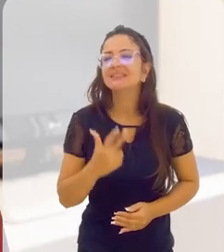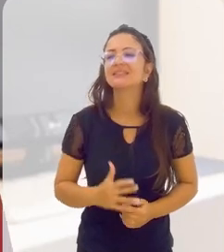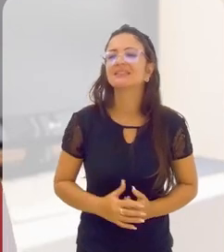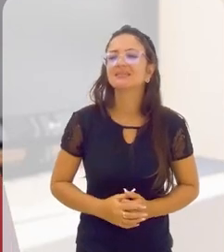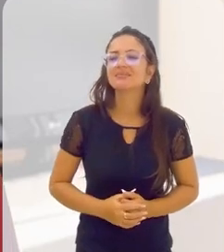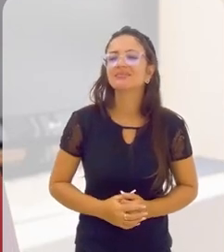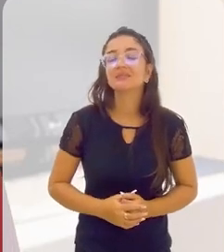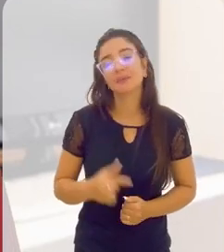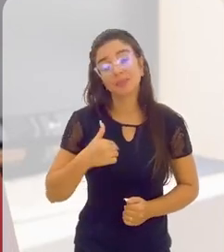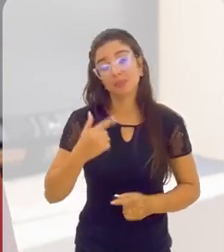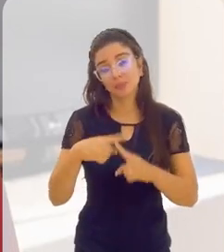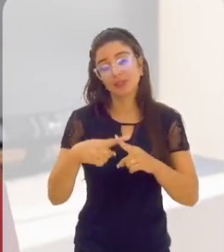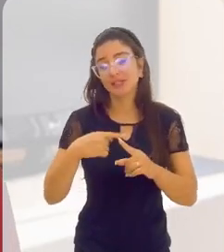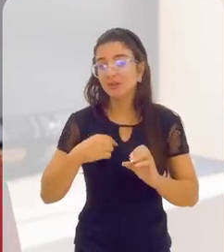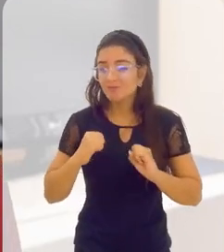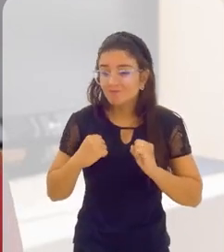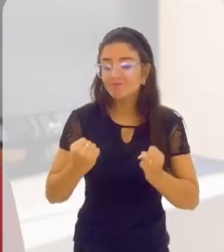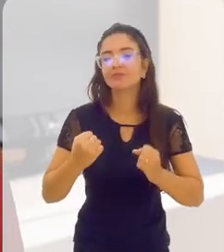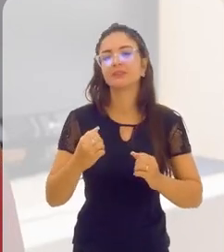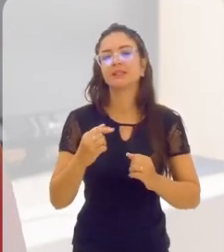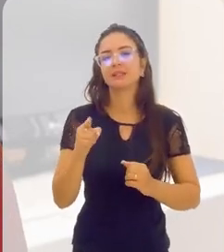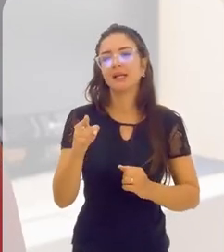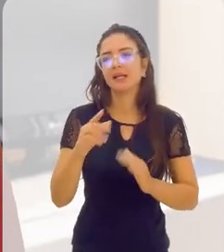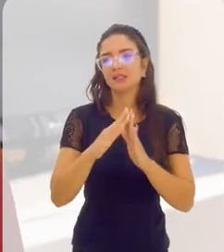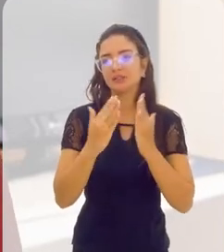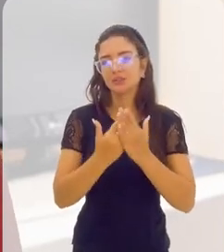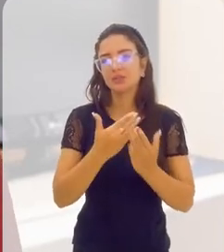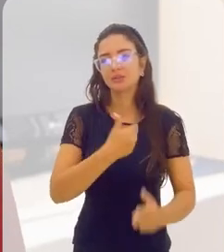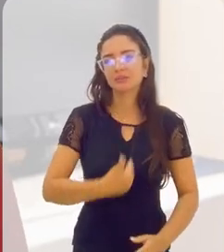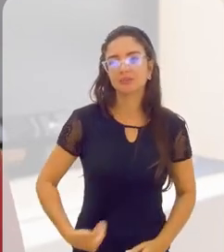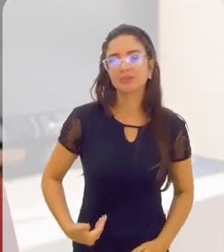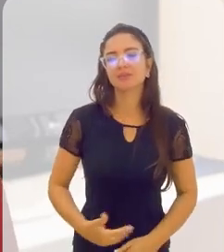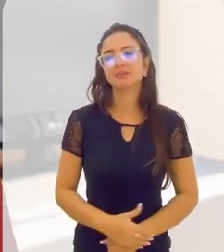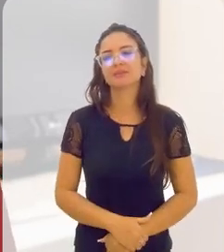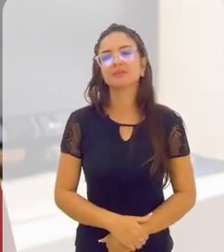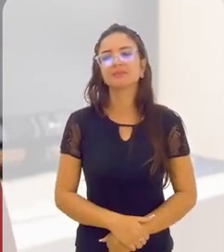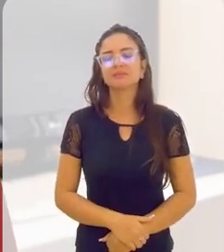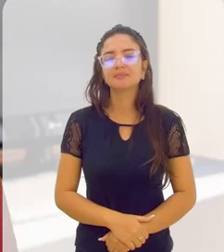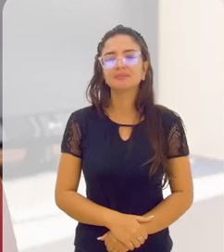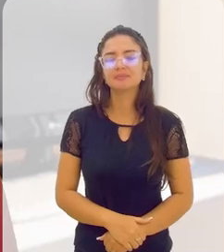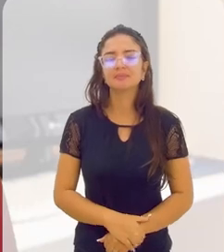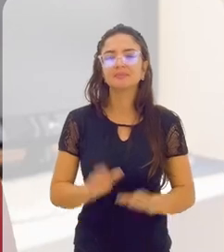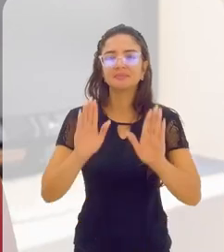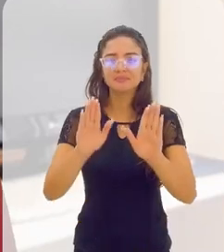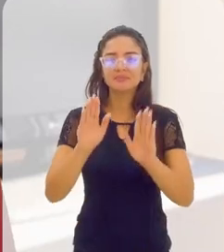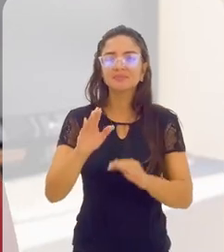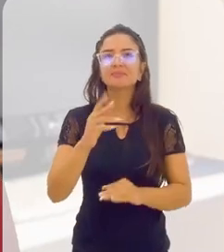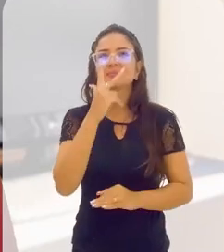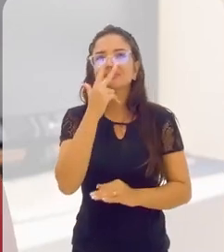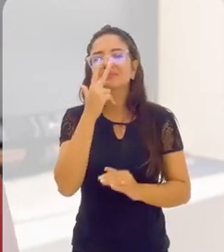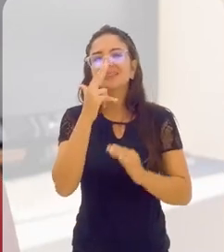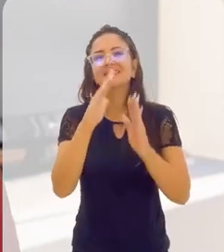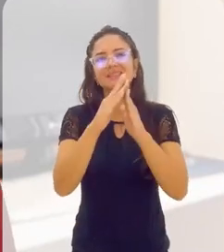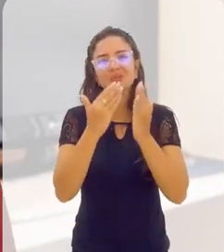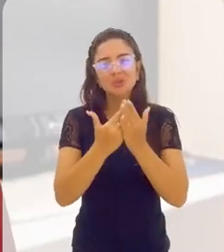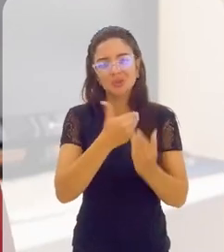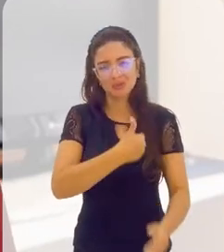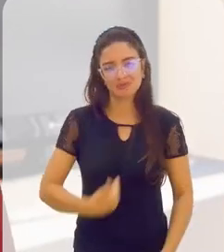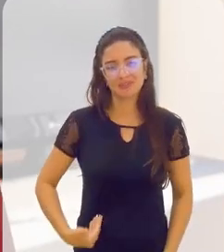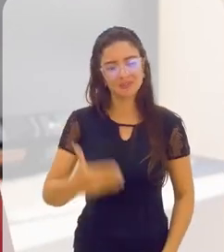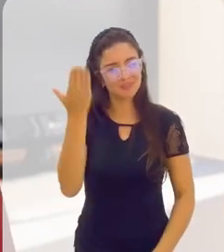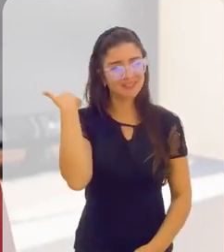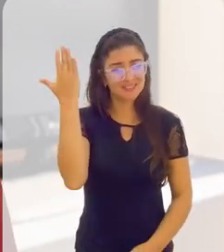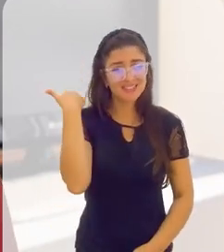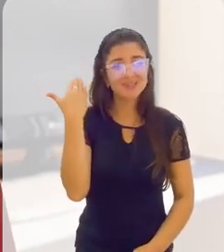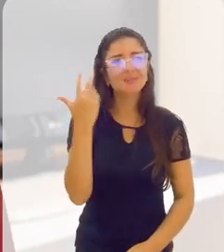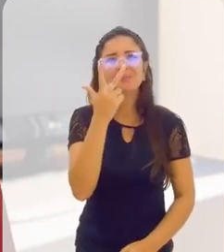eu sou defensora da escola pública por isso que eu não quero dizer mas mais uma escola pública assim